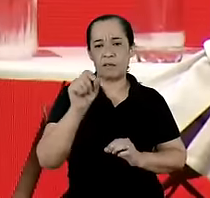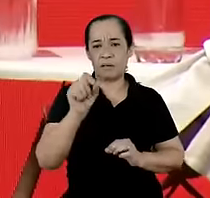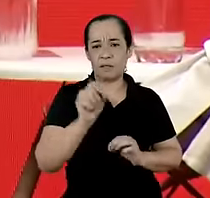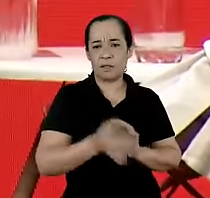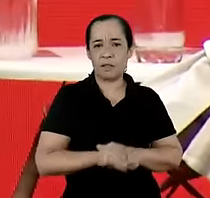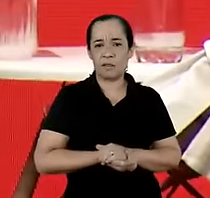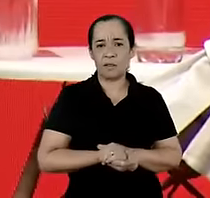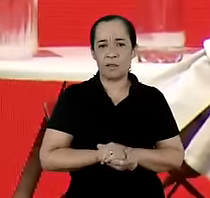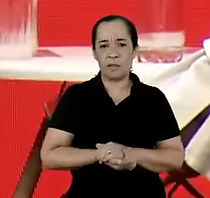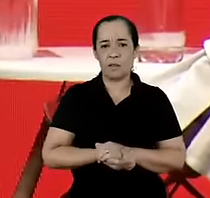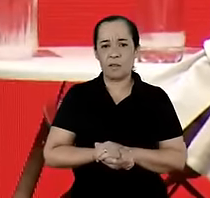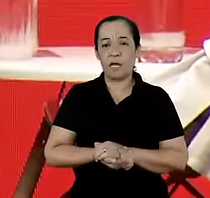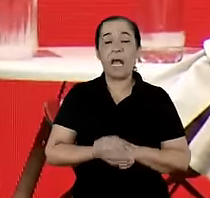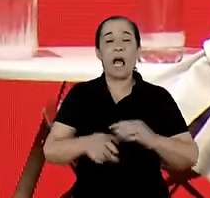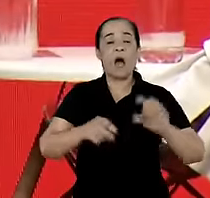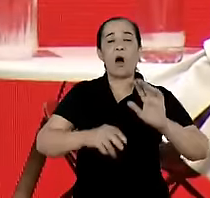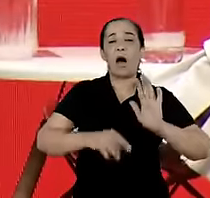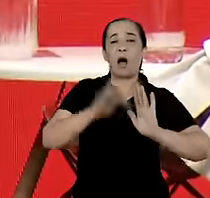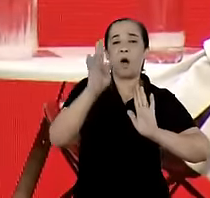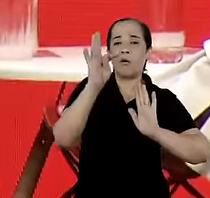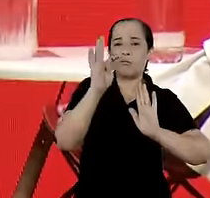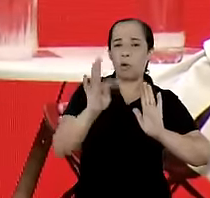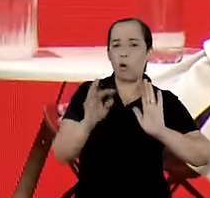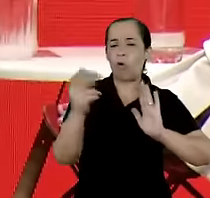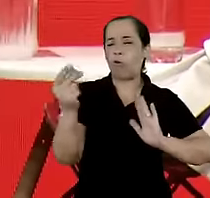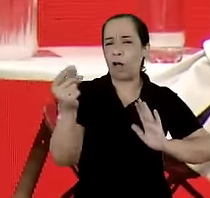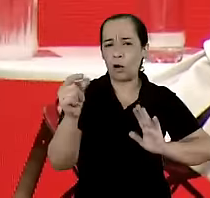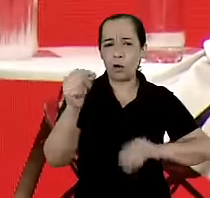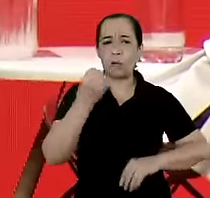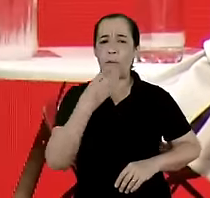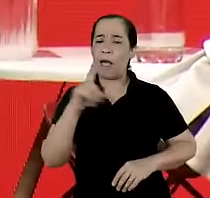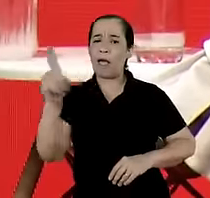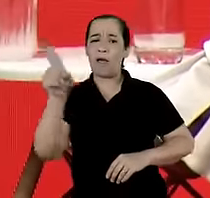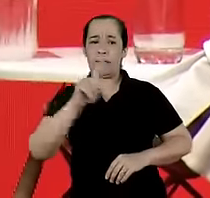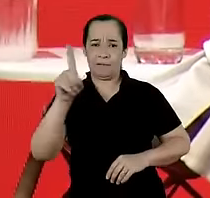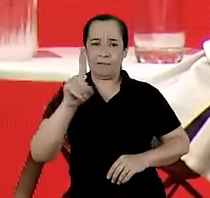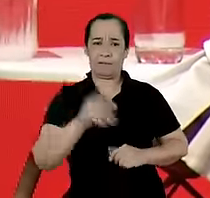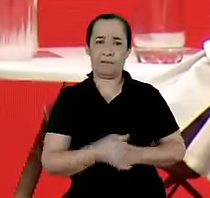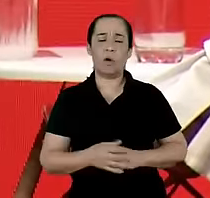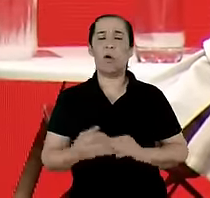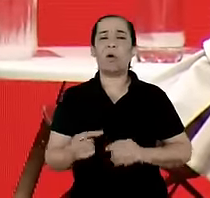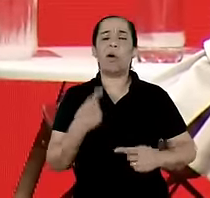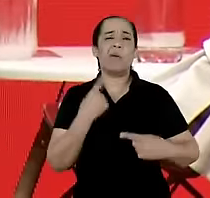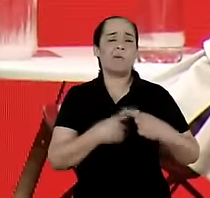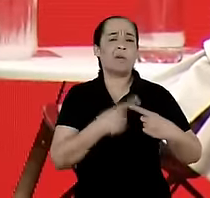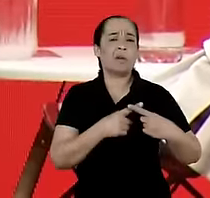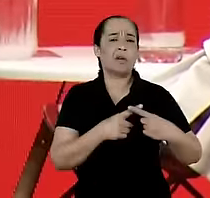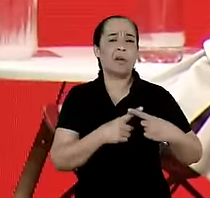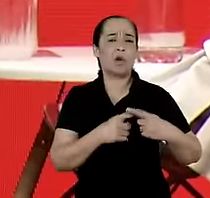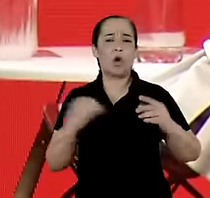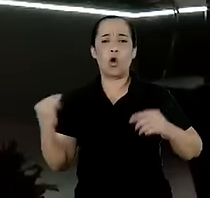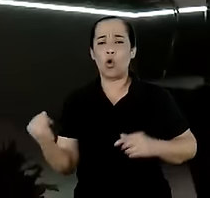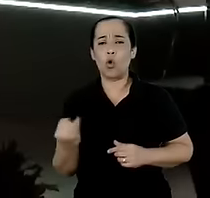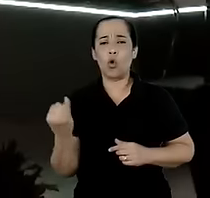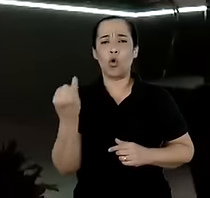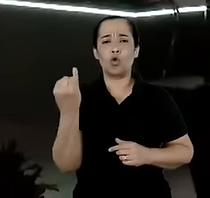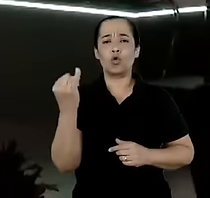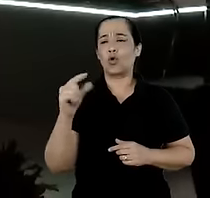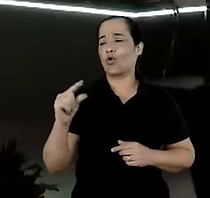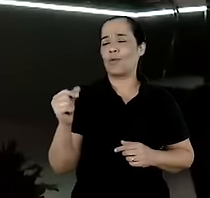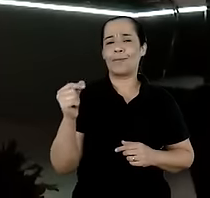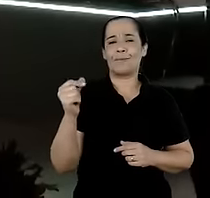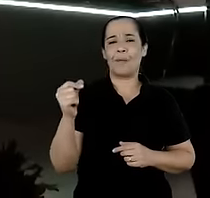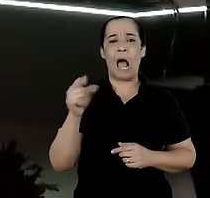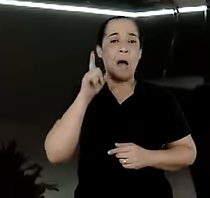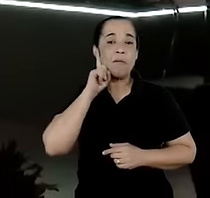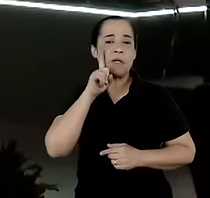e daí as taxas andaram bem e assim por que que o juro americano é tão importante né porque ele baliza né de uma